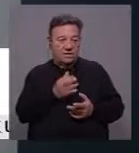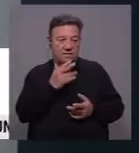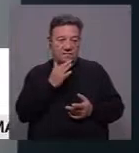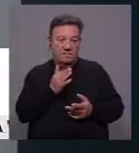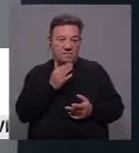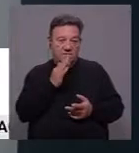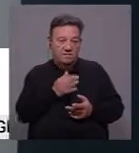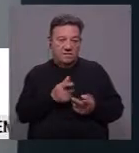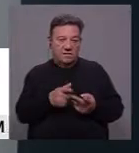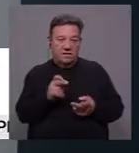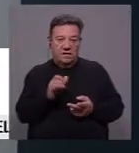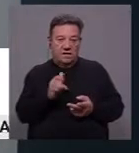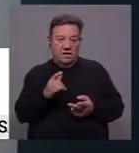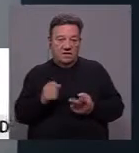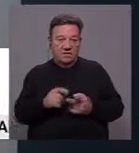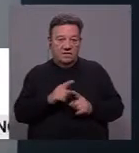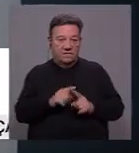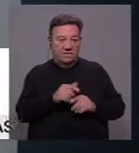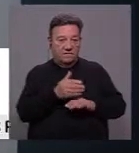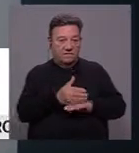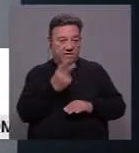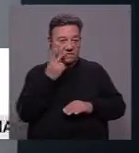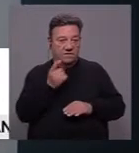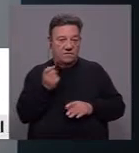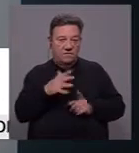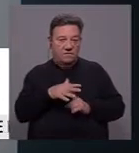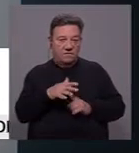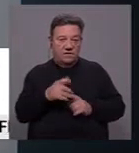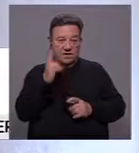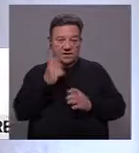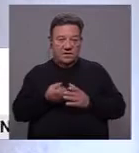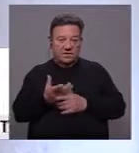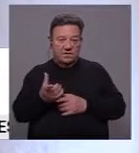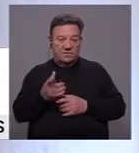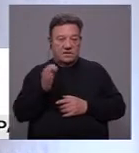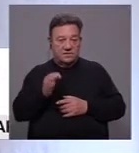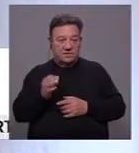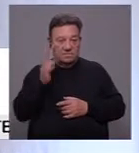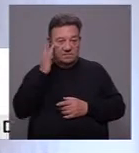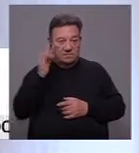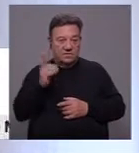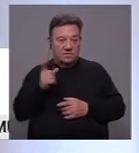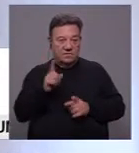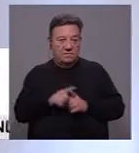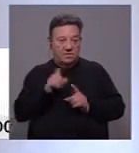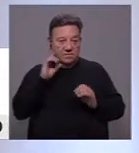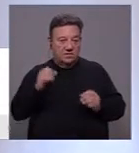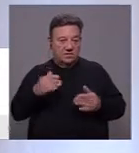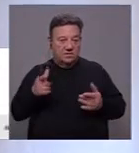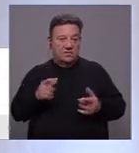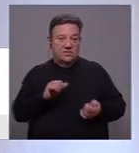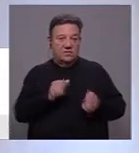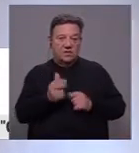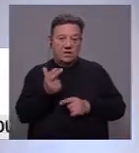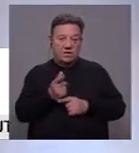acrílico. Diferentes fases da vida, novas influências e criações, mas sempre presente o mesmo princípio, tornar